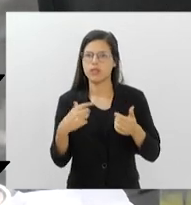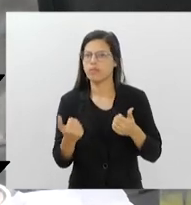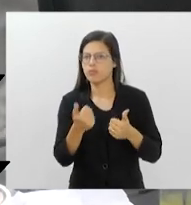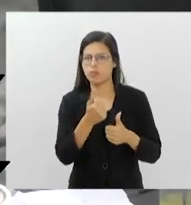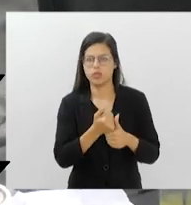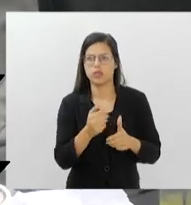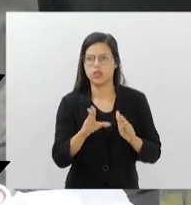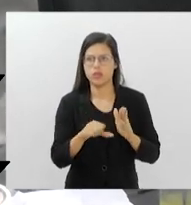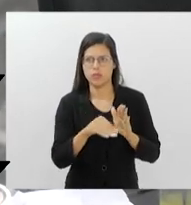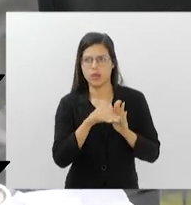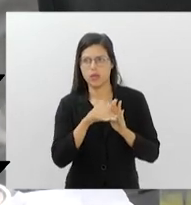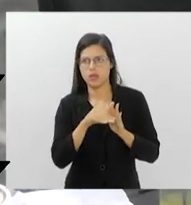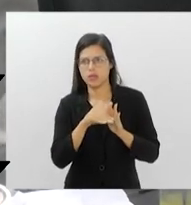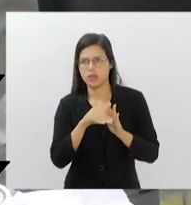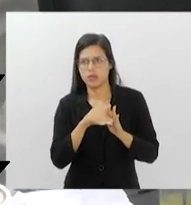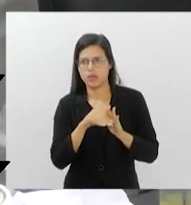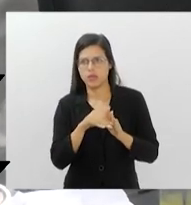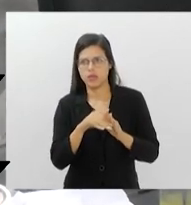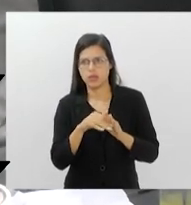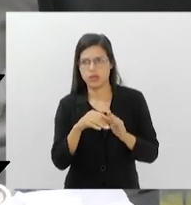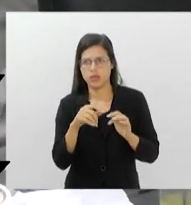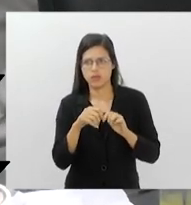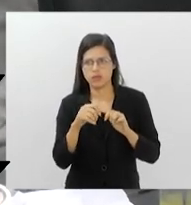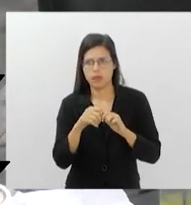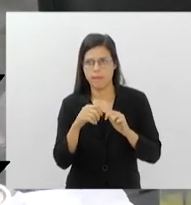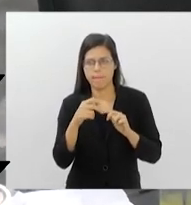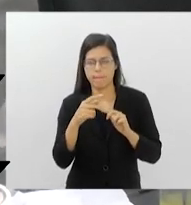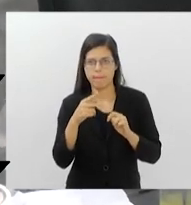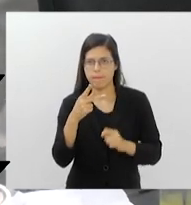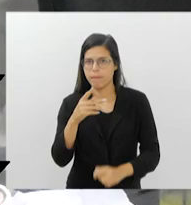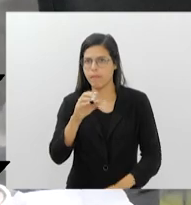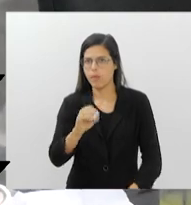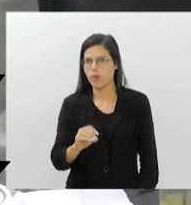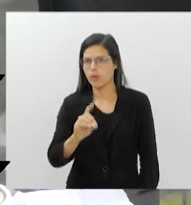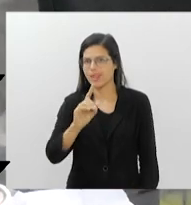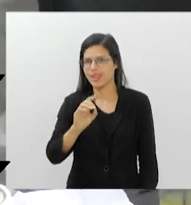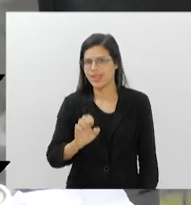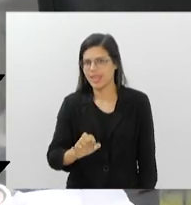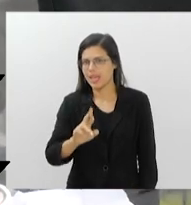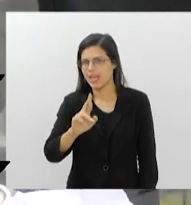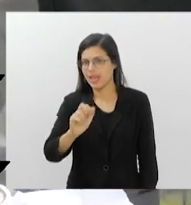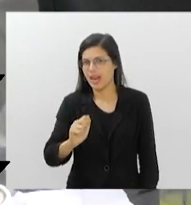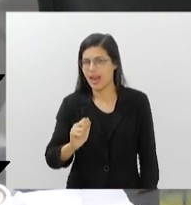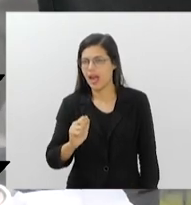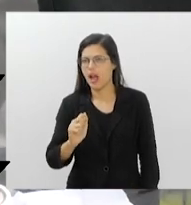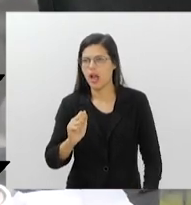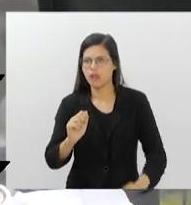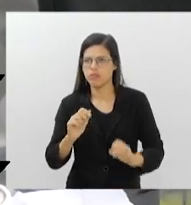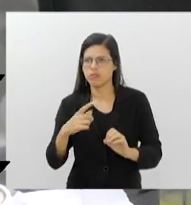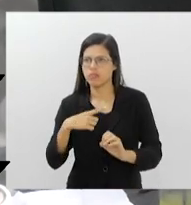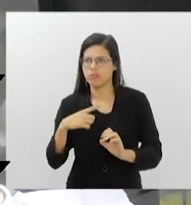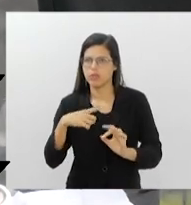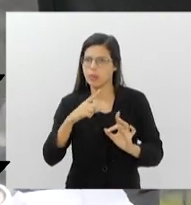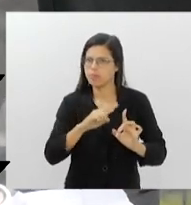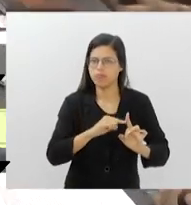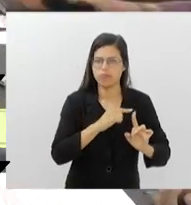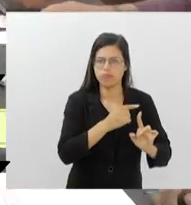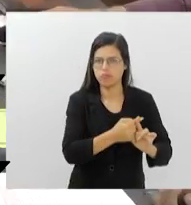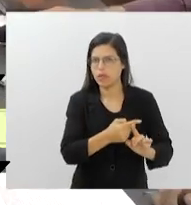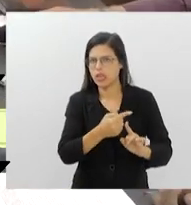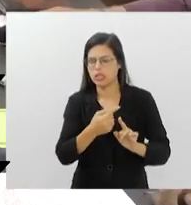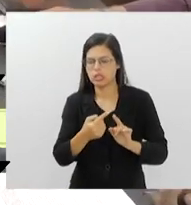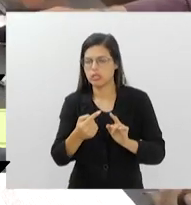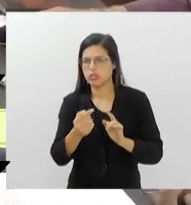fazer a adequação de que poderá no caso de criação do programa poderá acumular benefício poderá perfeito não